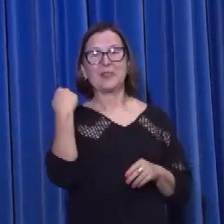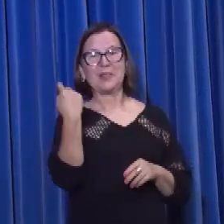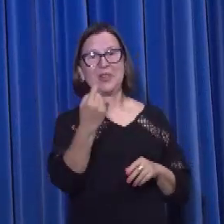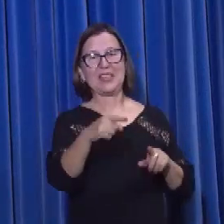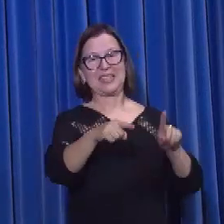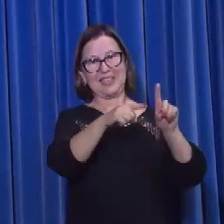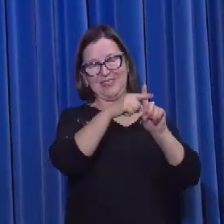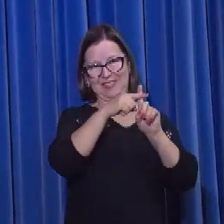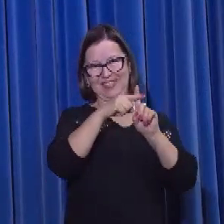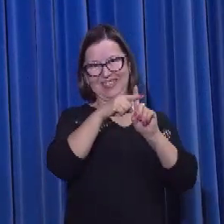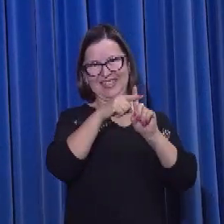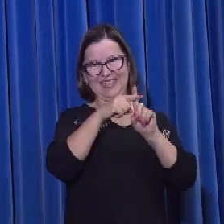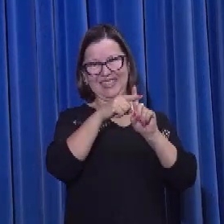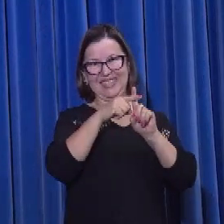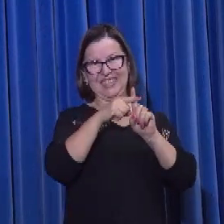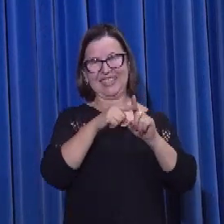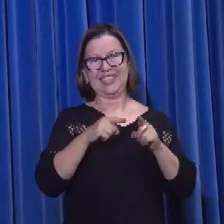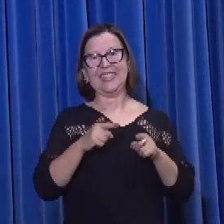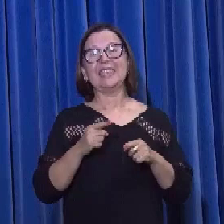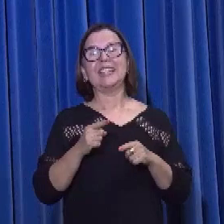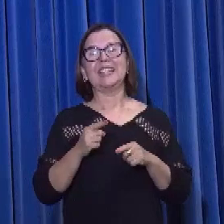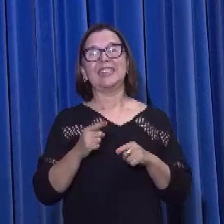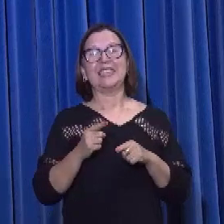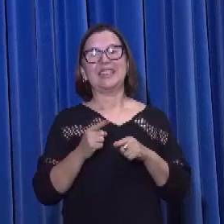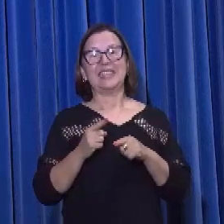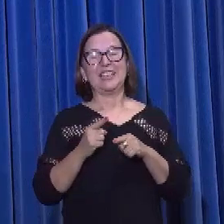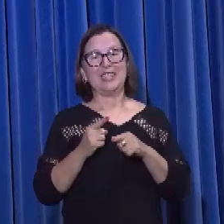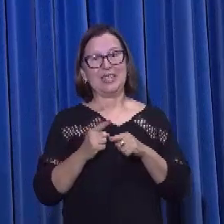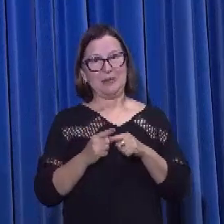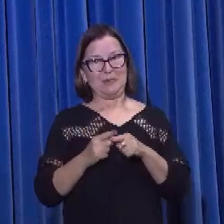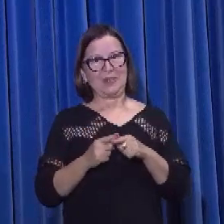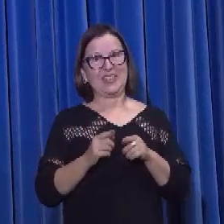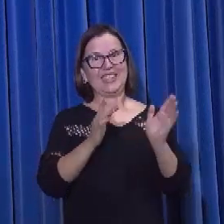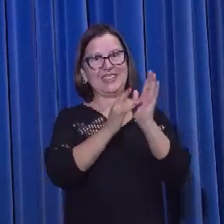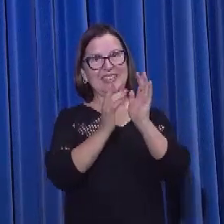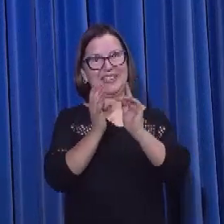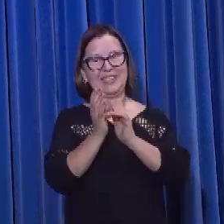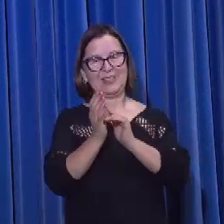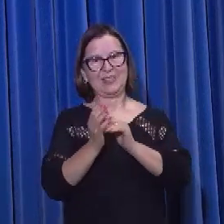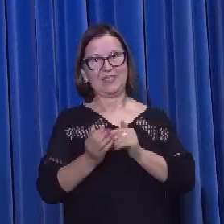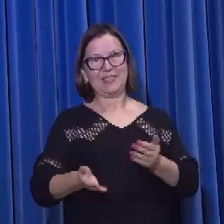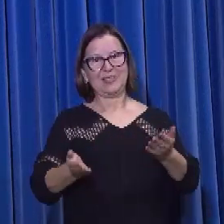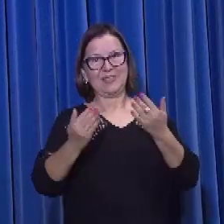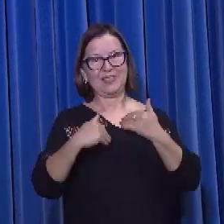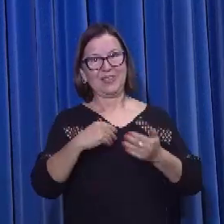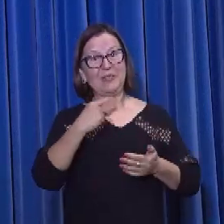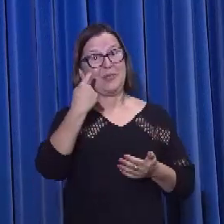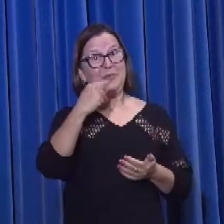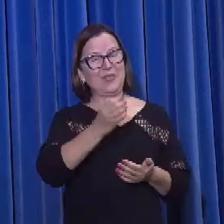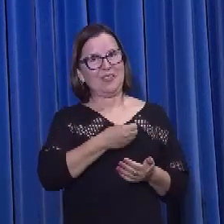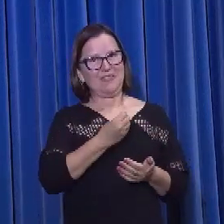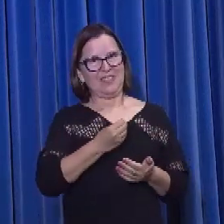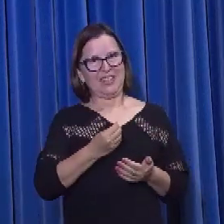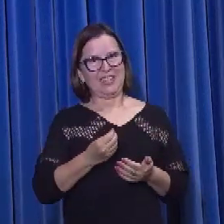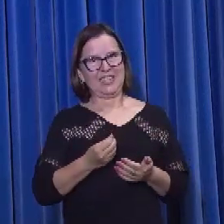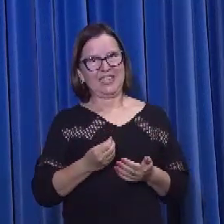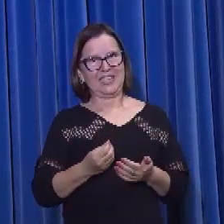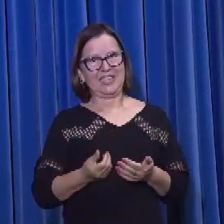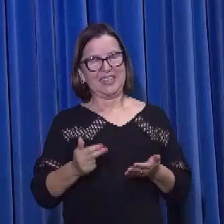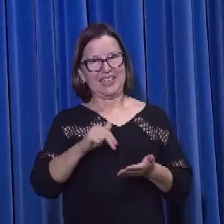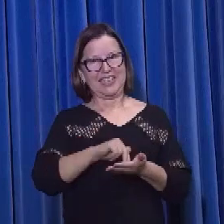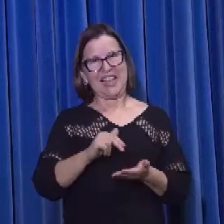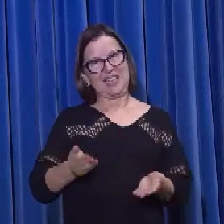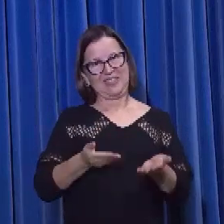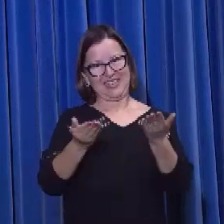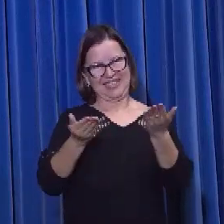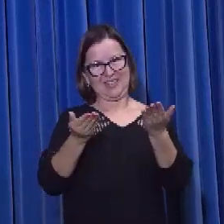colocado a sua vida em nós. Que Deus, na sua infinita misericórdia